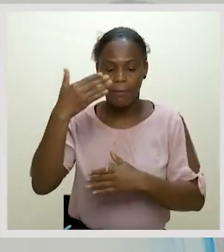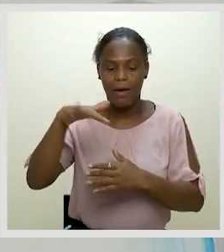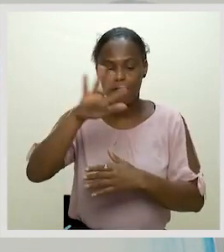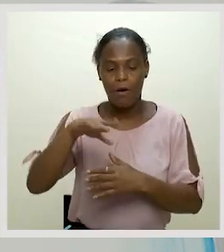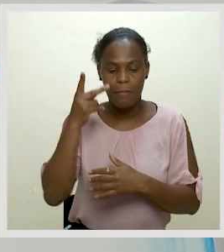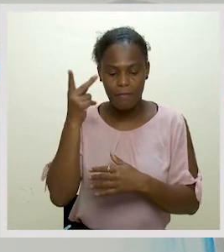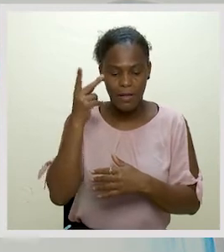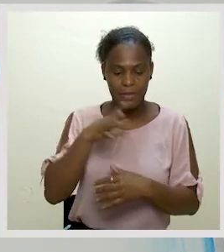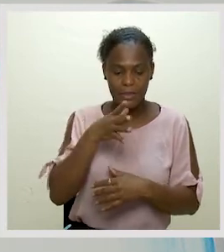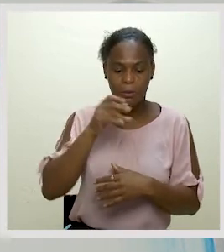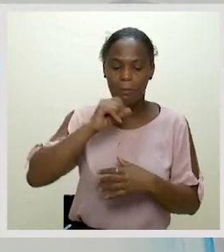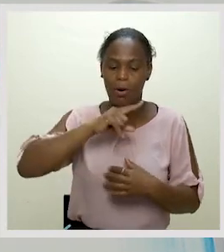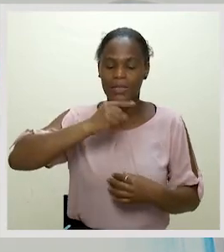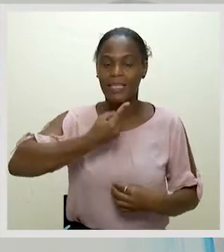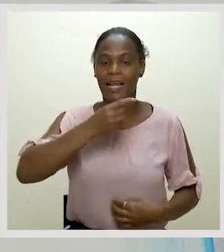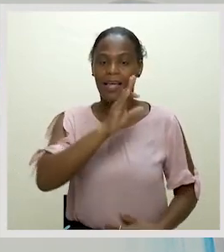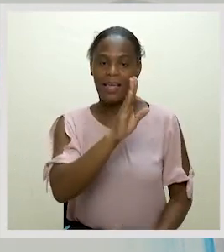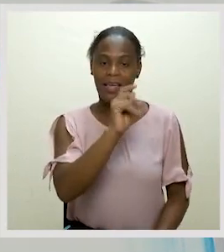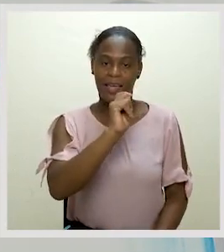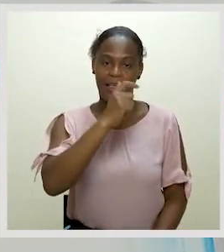vida poderiam ser